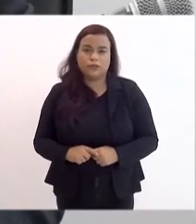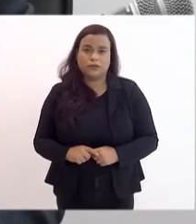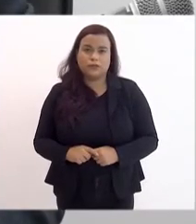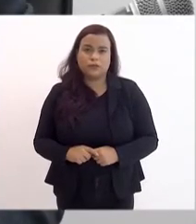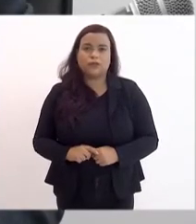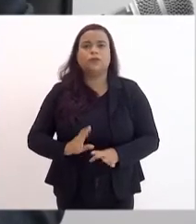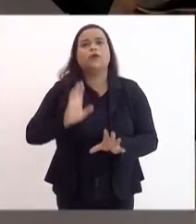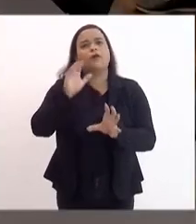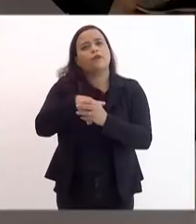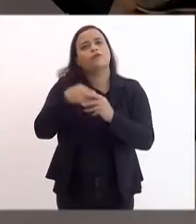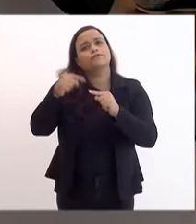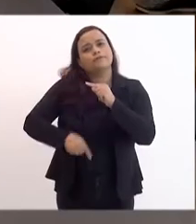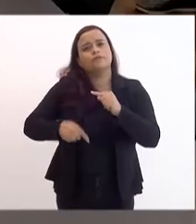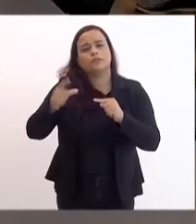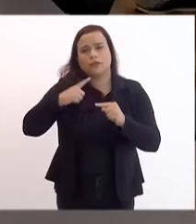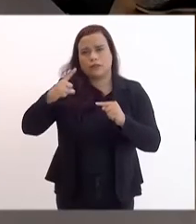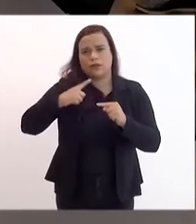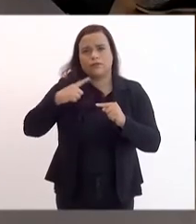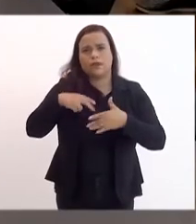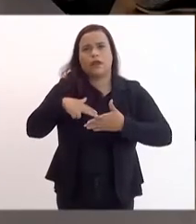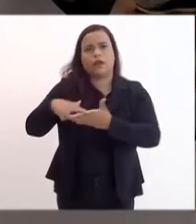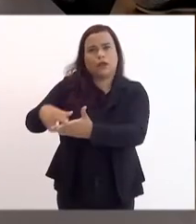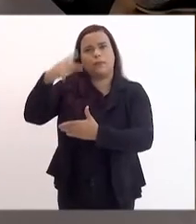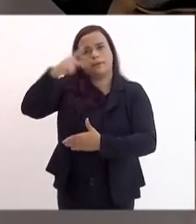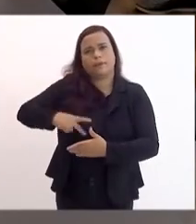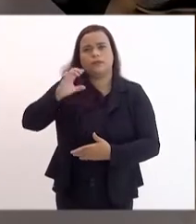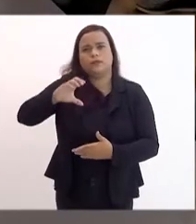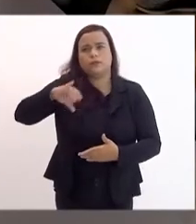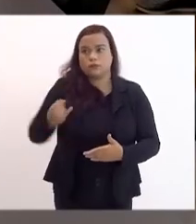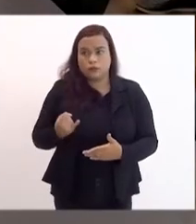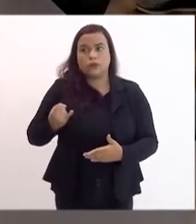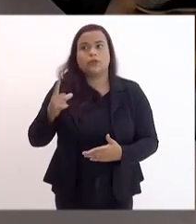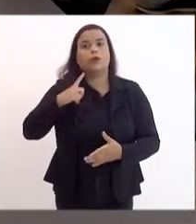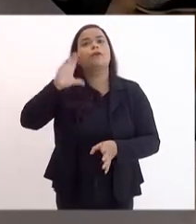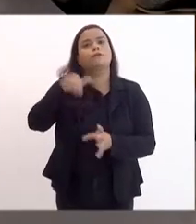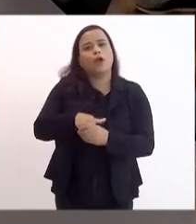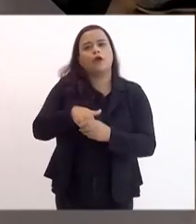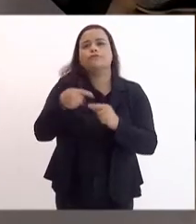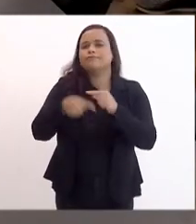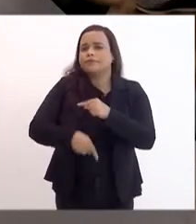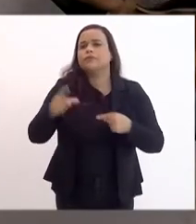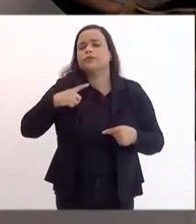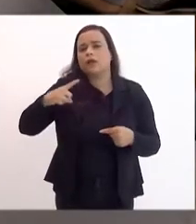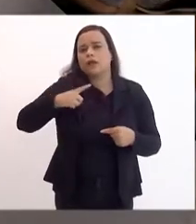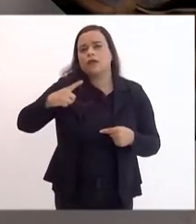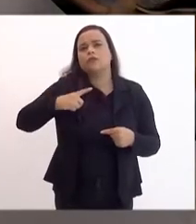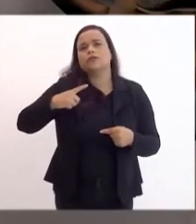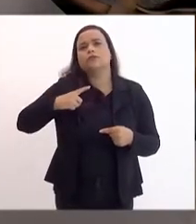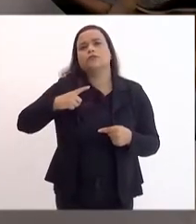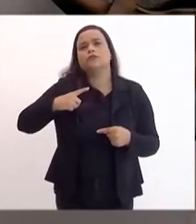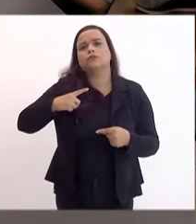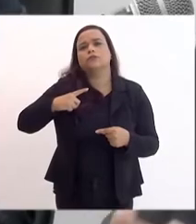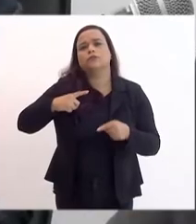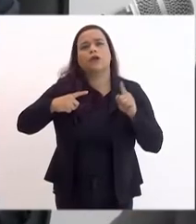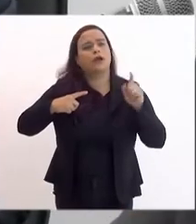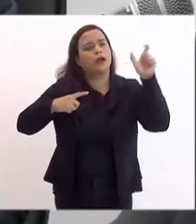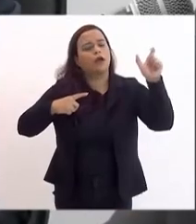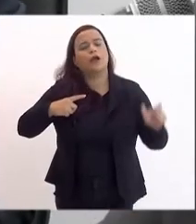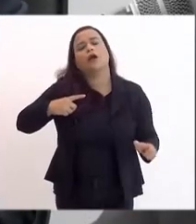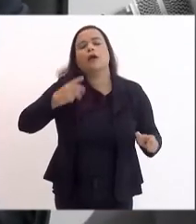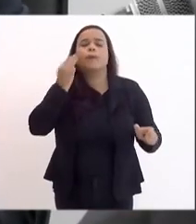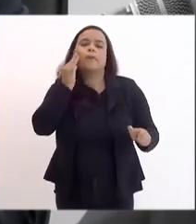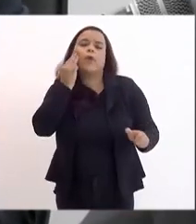Há um voto divergente que foi encaminhado à presidência da CCJ? Foi. Tem um voto divergente pela, separado pela deputada Mônica